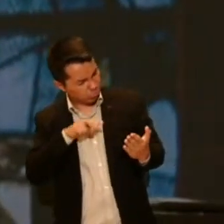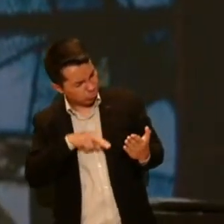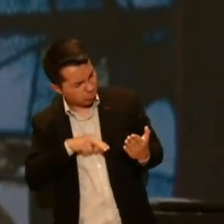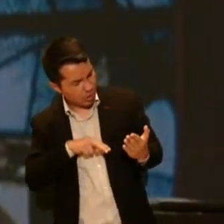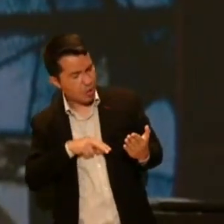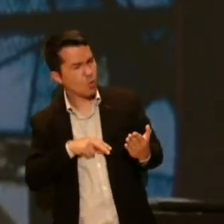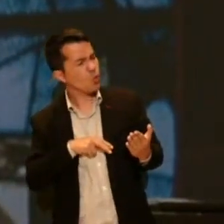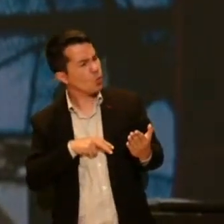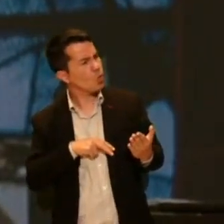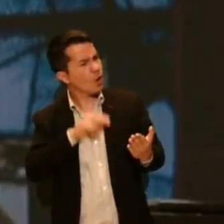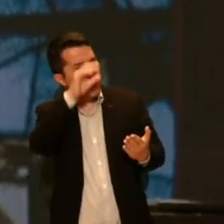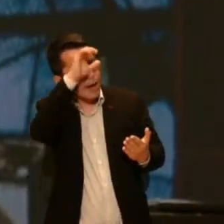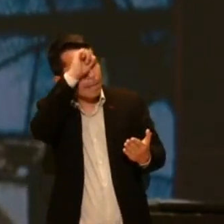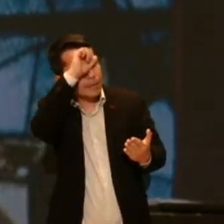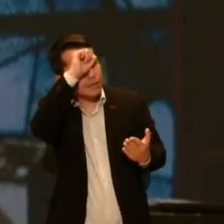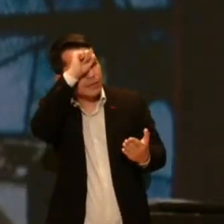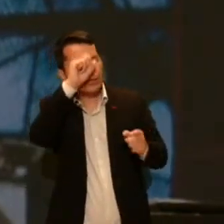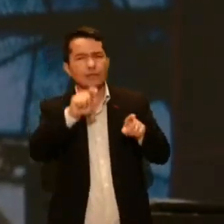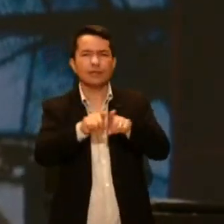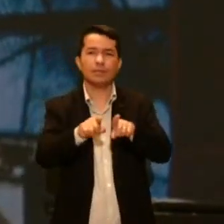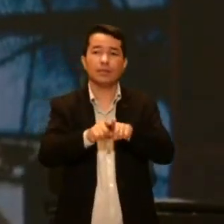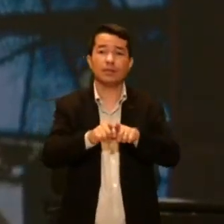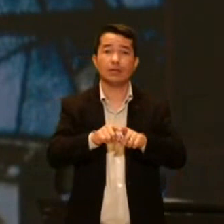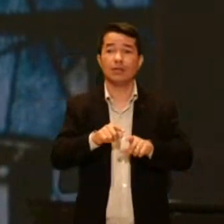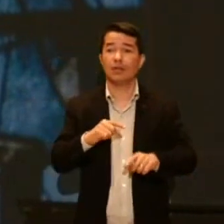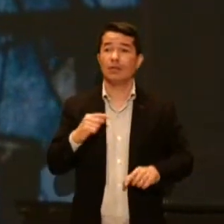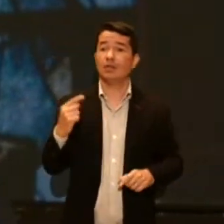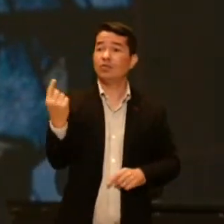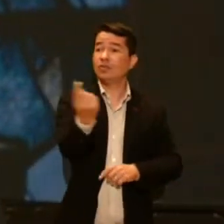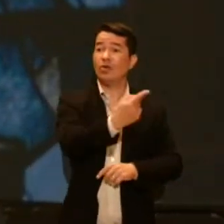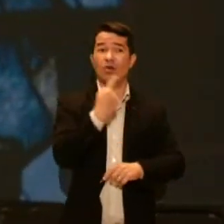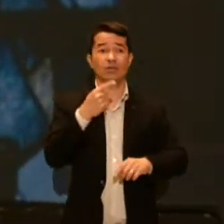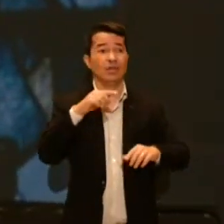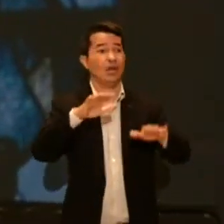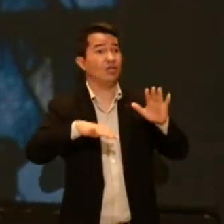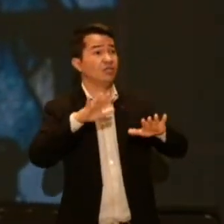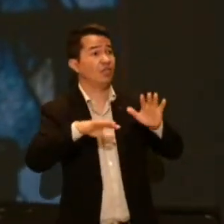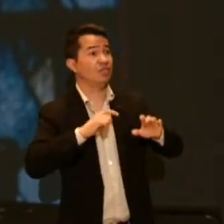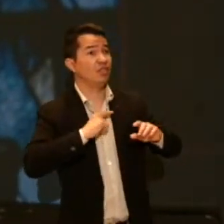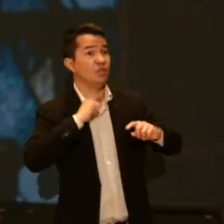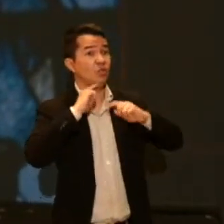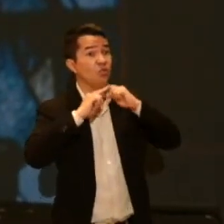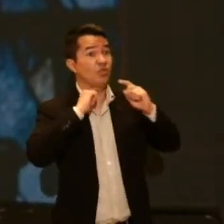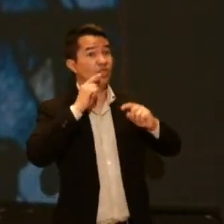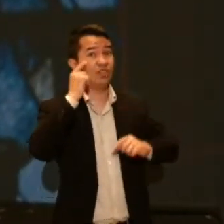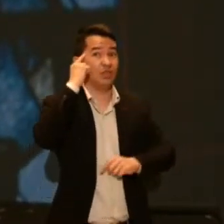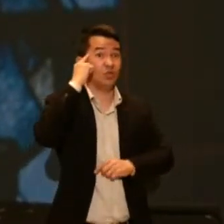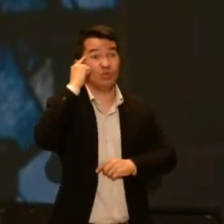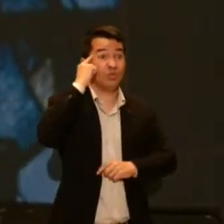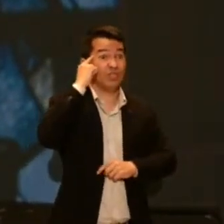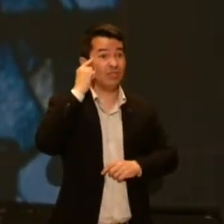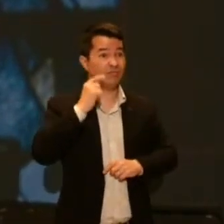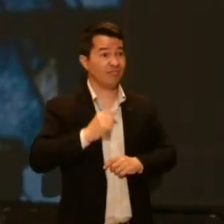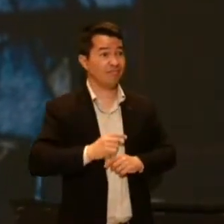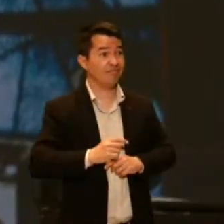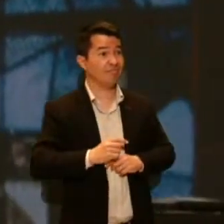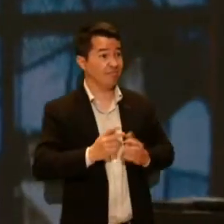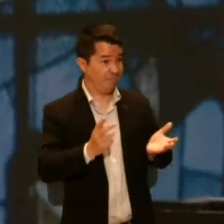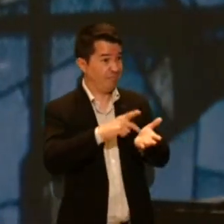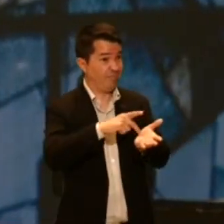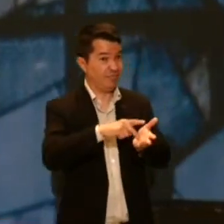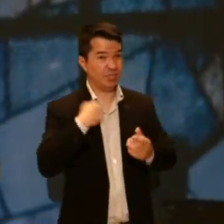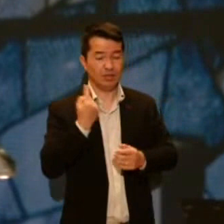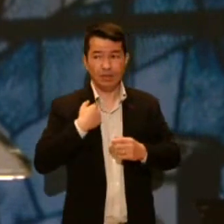magos é que, às vezes, nós carregamos tantas dúvidas espirituais na nossa vida.